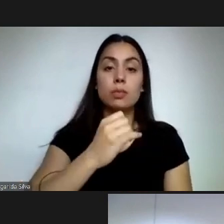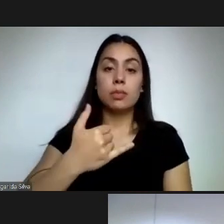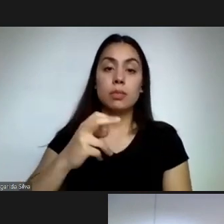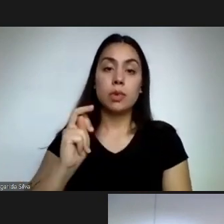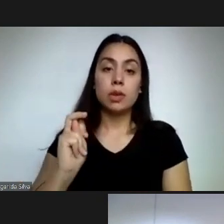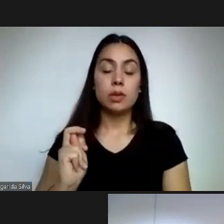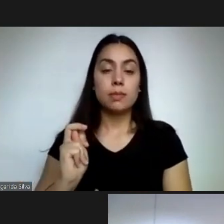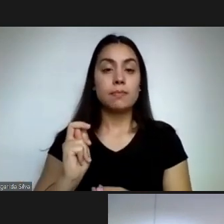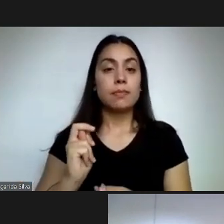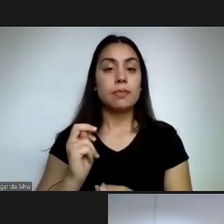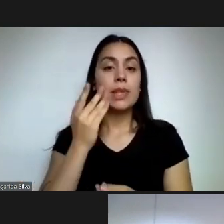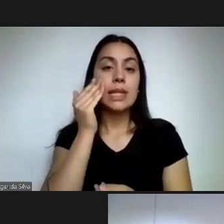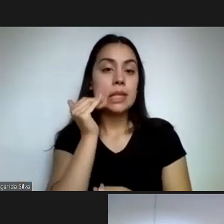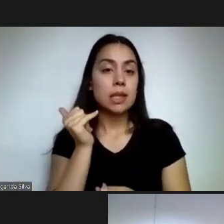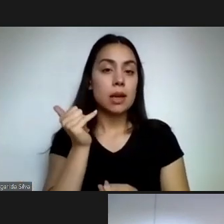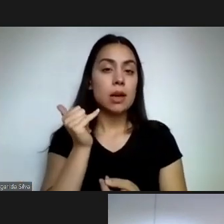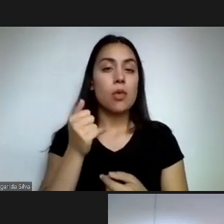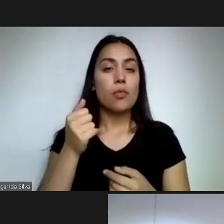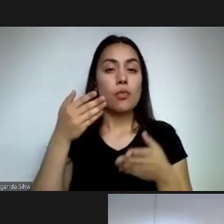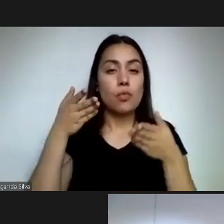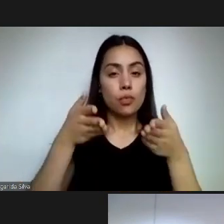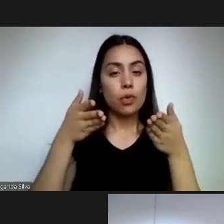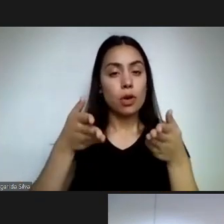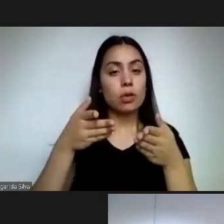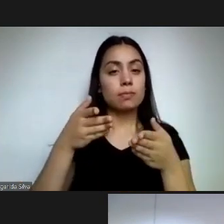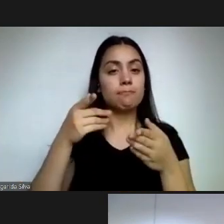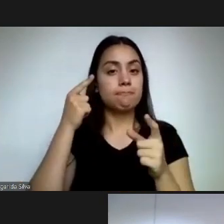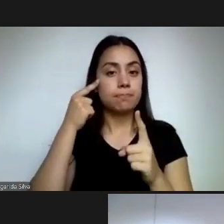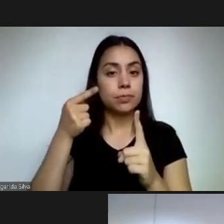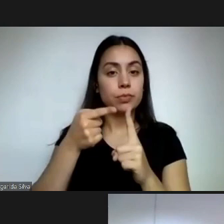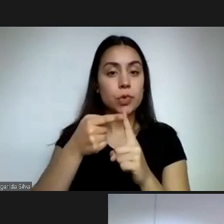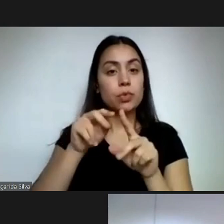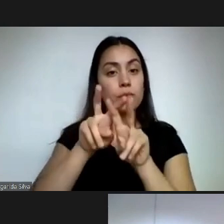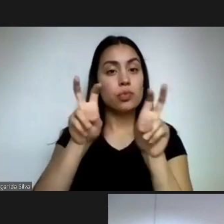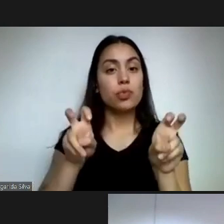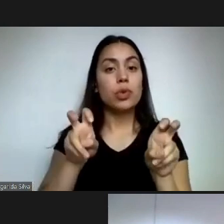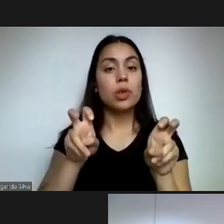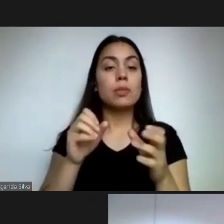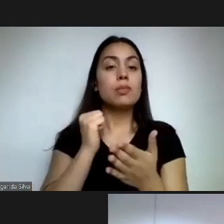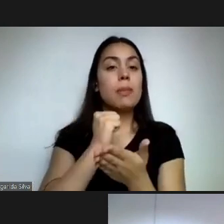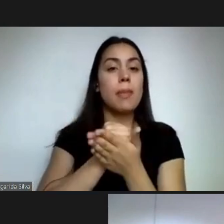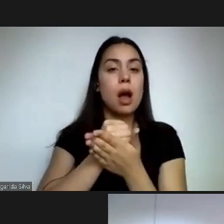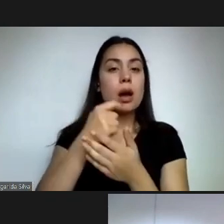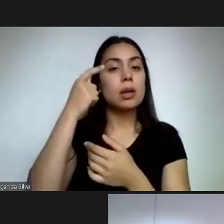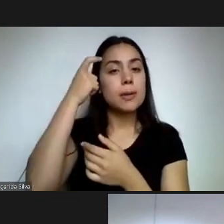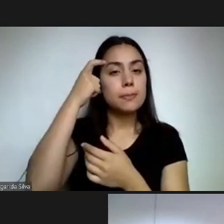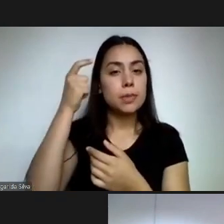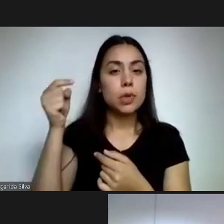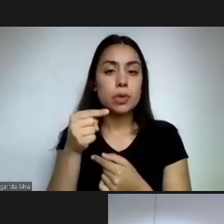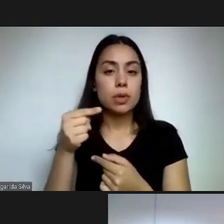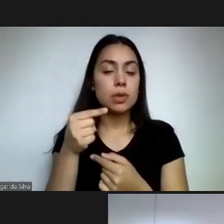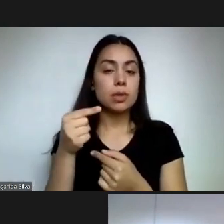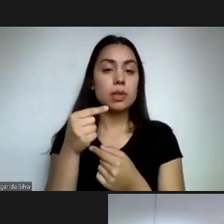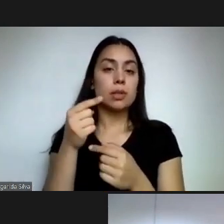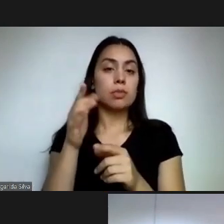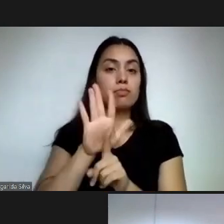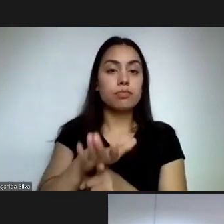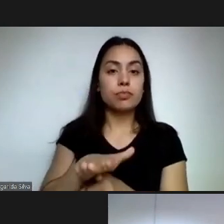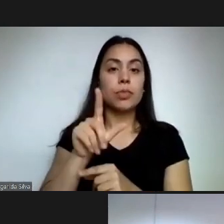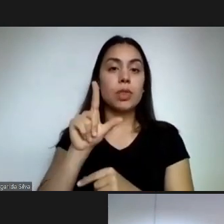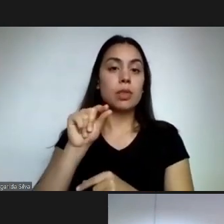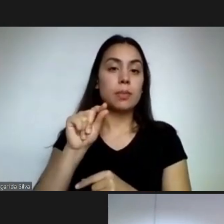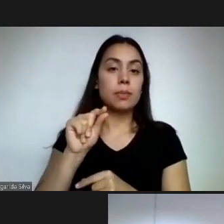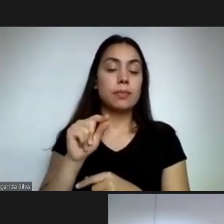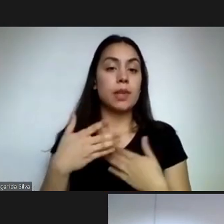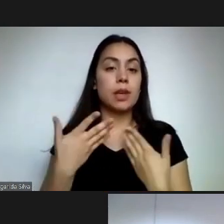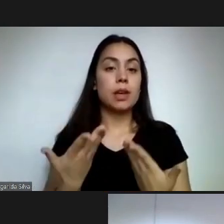tenta muito claramente focar este tema, e daí também querer partilhar convosco. Portanto,